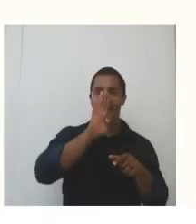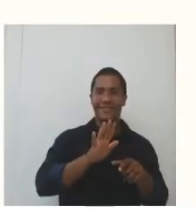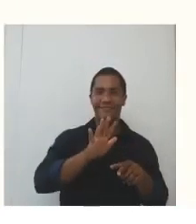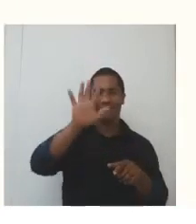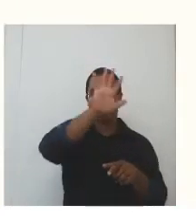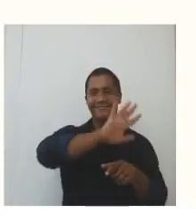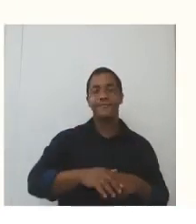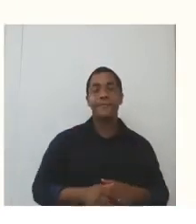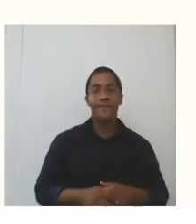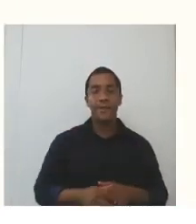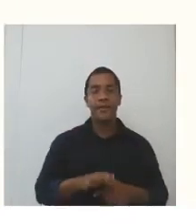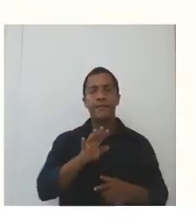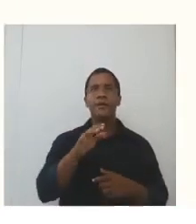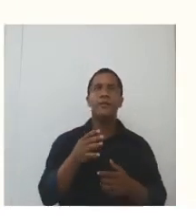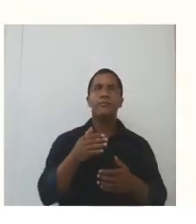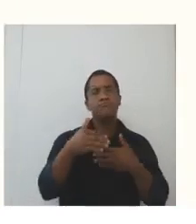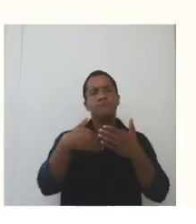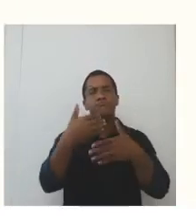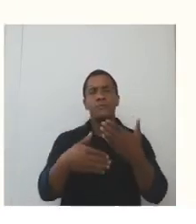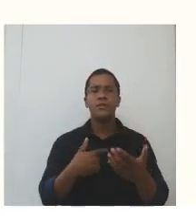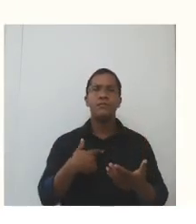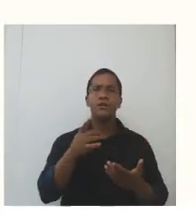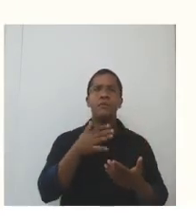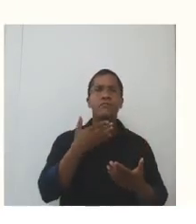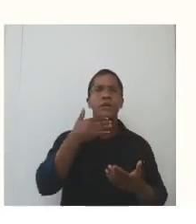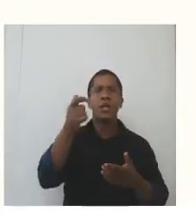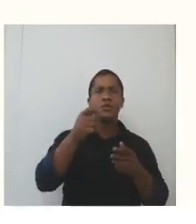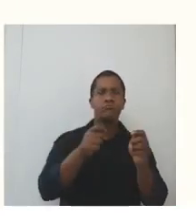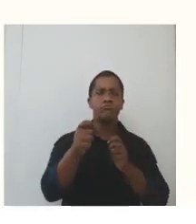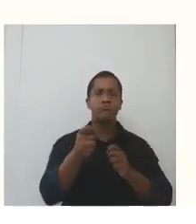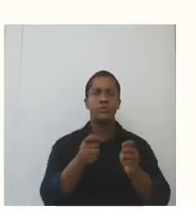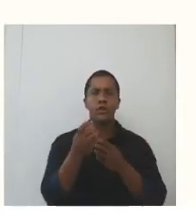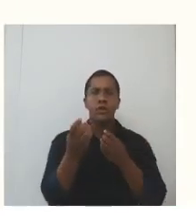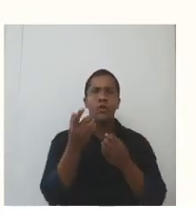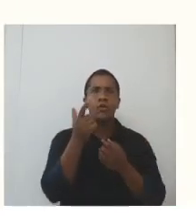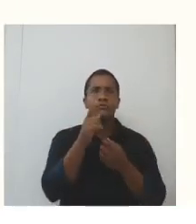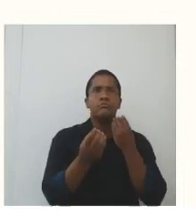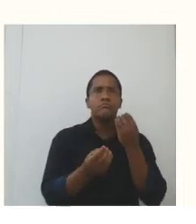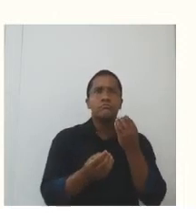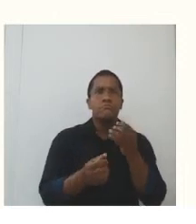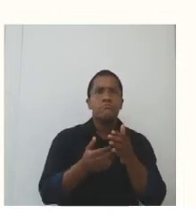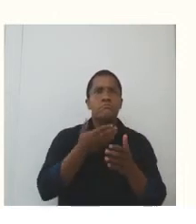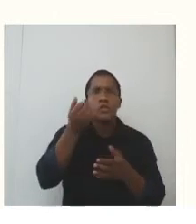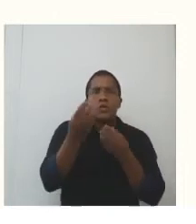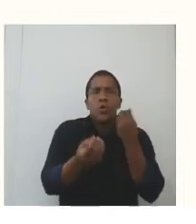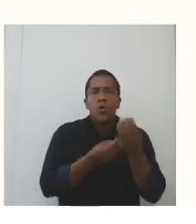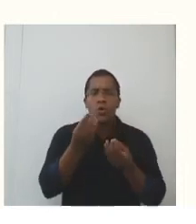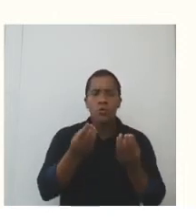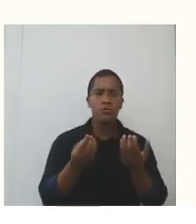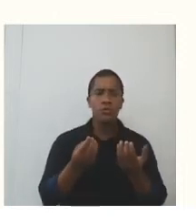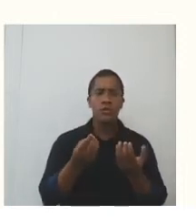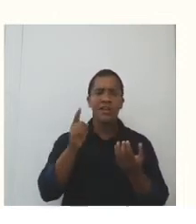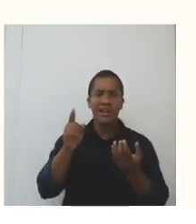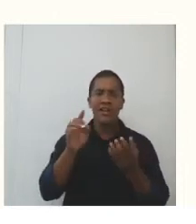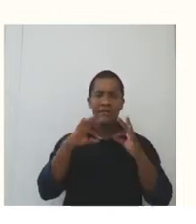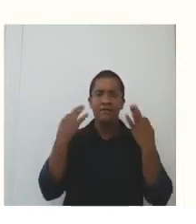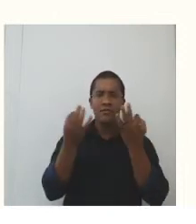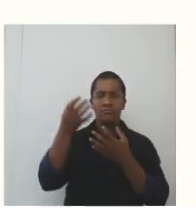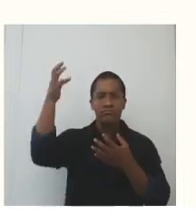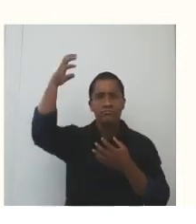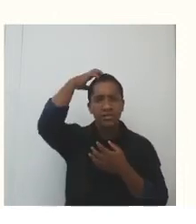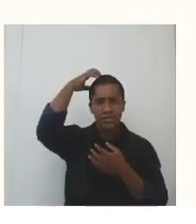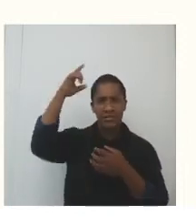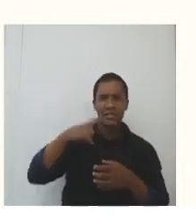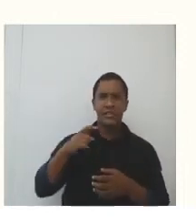seguir. Mas, professor, e melhorias administrativas, né? Instalações. A família real trouxe alguma coisa de